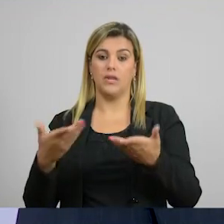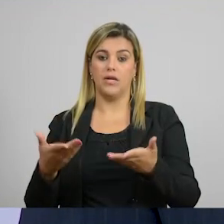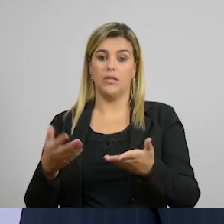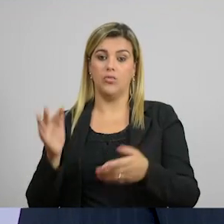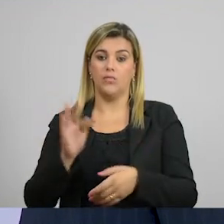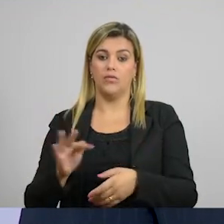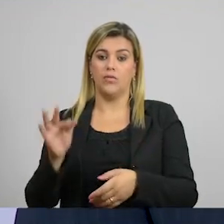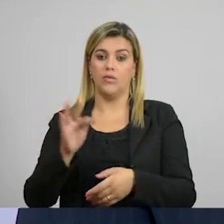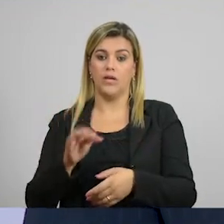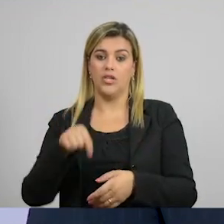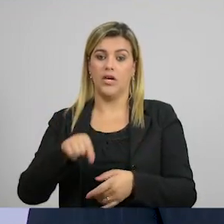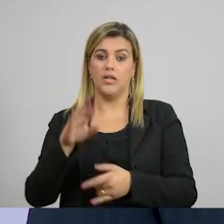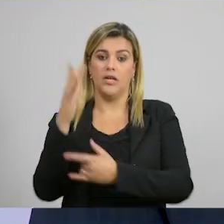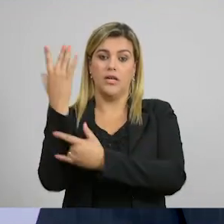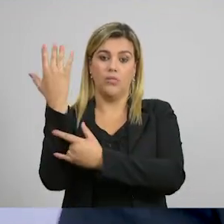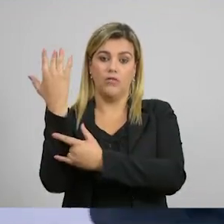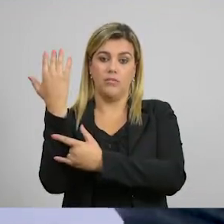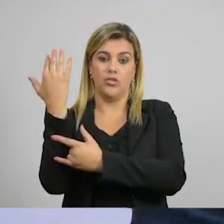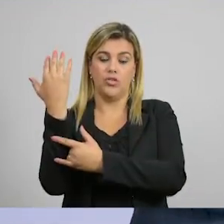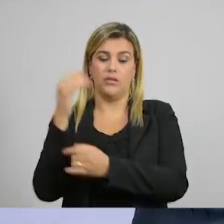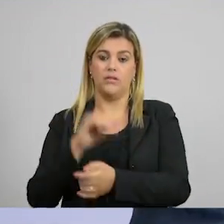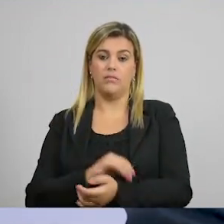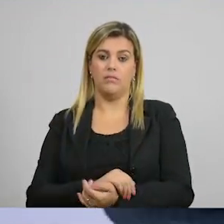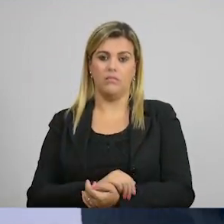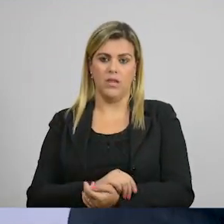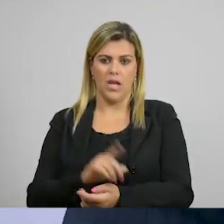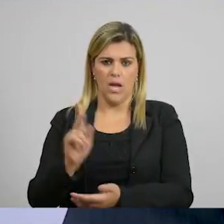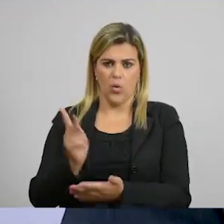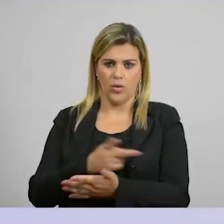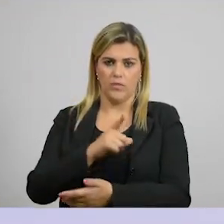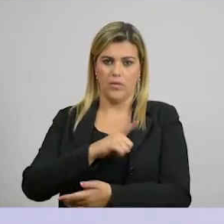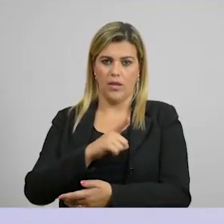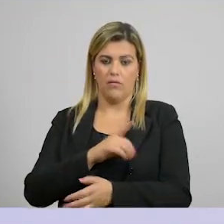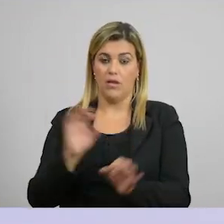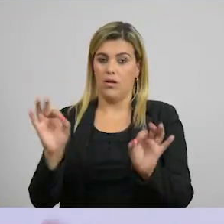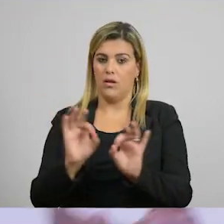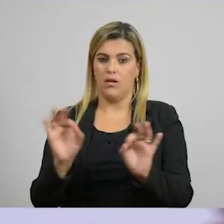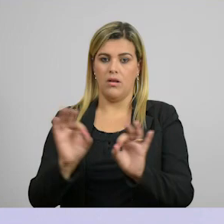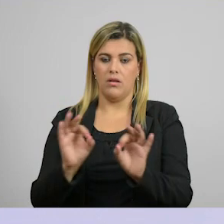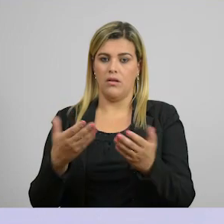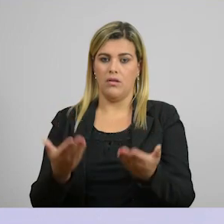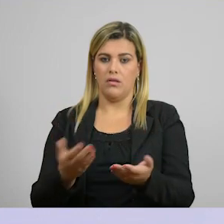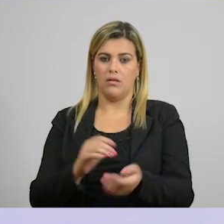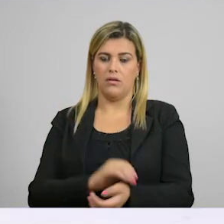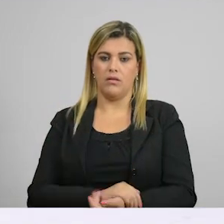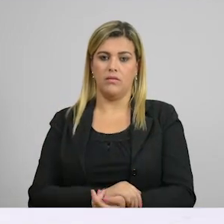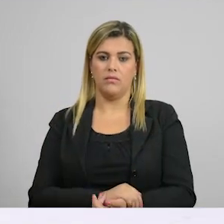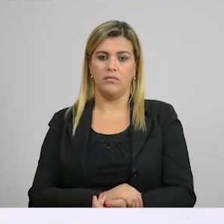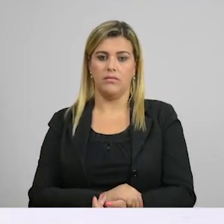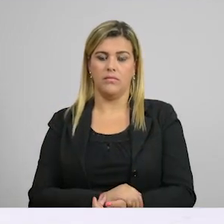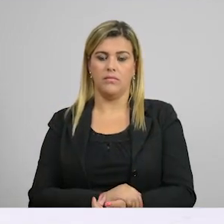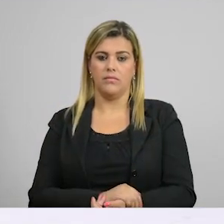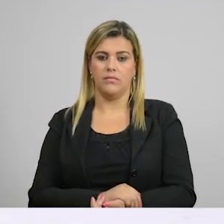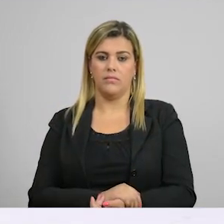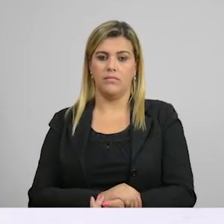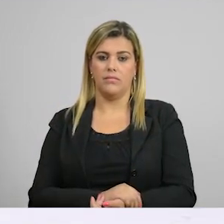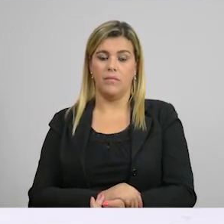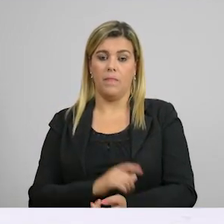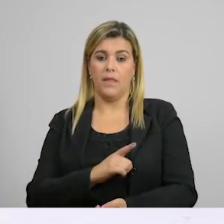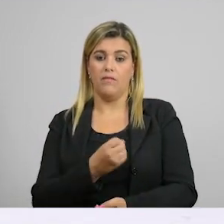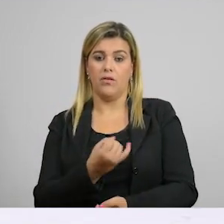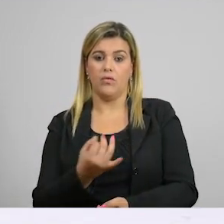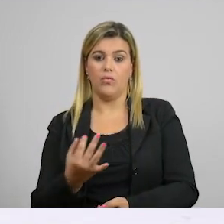de título, numa faculdade. Aqui seria a Universidade Federal de Minas Gerais. Isso ocorreu? Não ocorreu. Ninguém. Eu